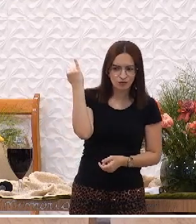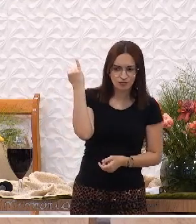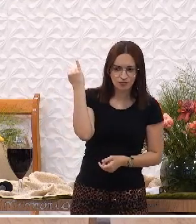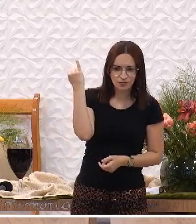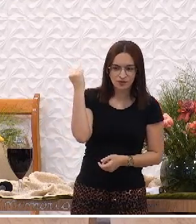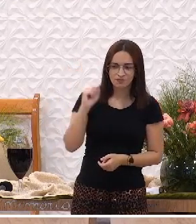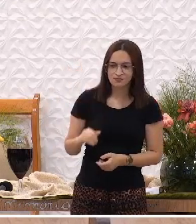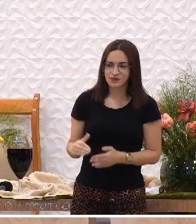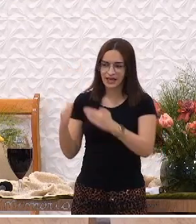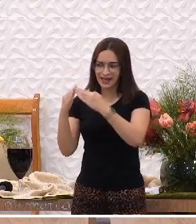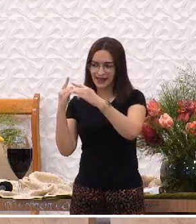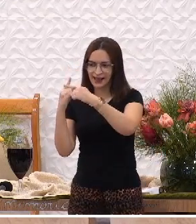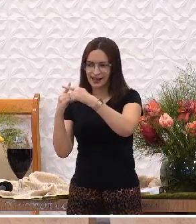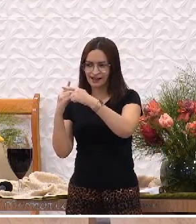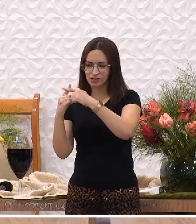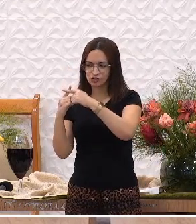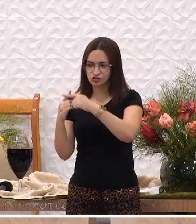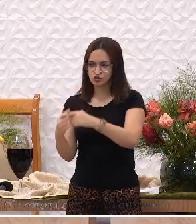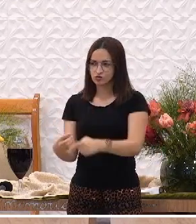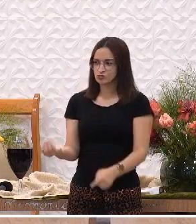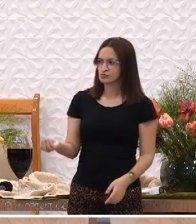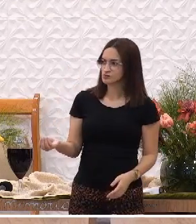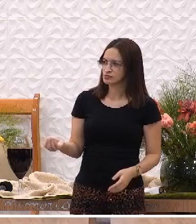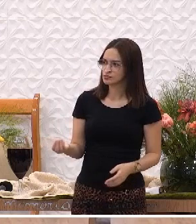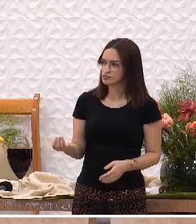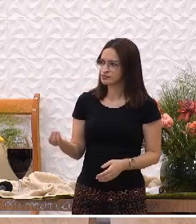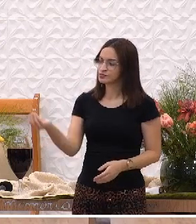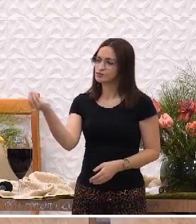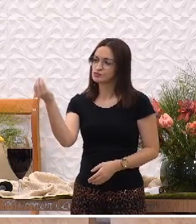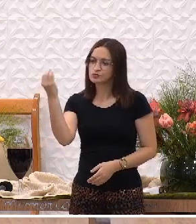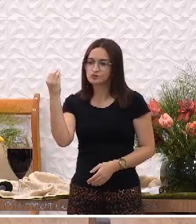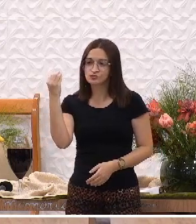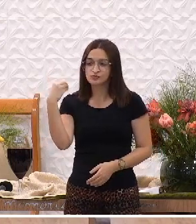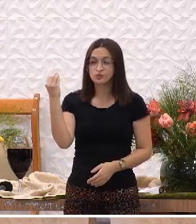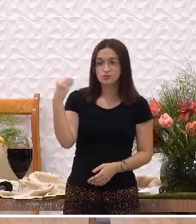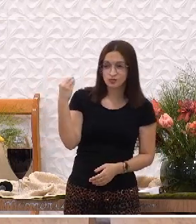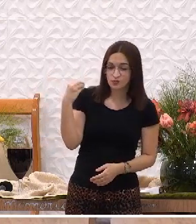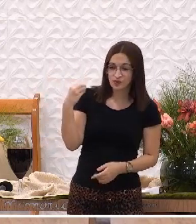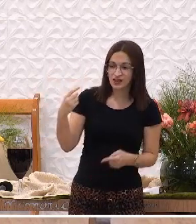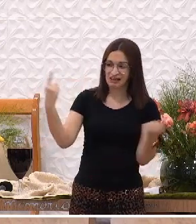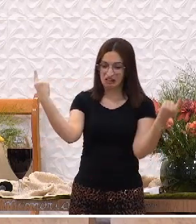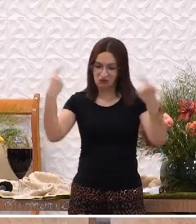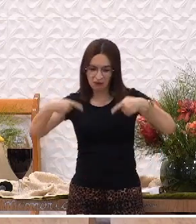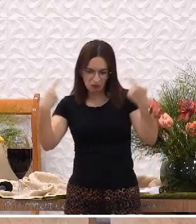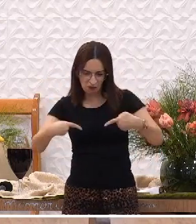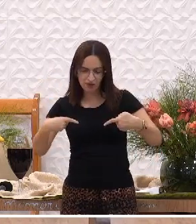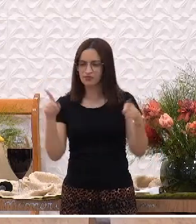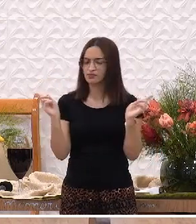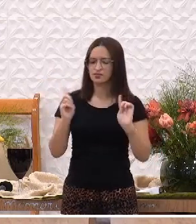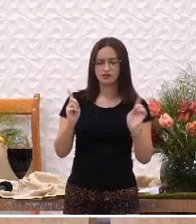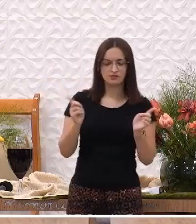assim, entre aspas, da Igreja Católica. E quando eu digo enfraquecimento, eu não digo apenas um enfraquecimento político, eu digo um enfraquecimento